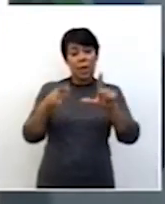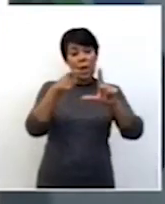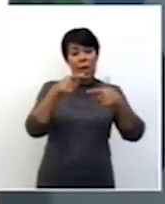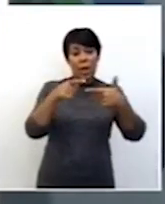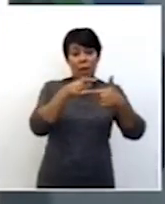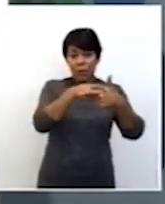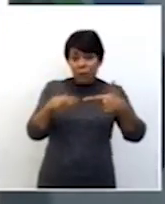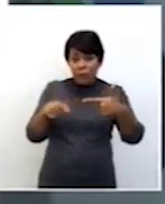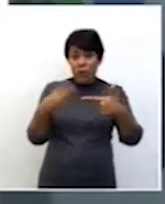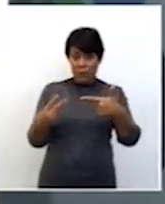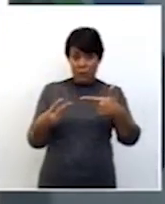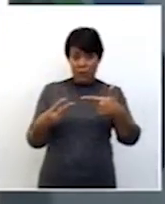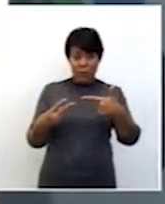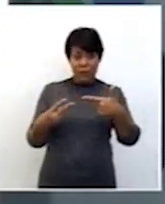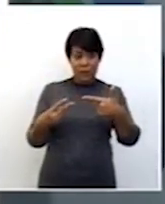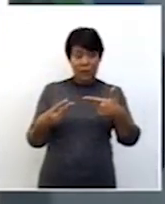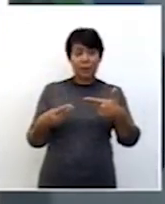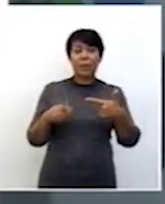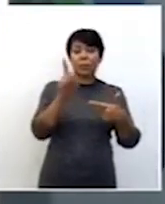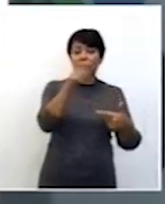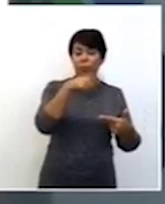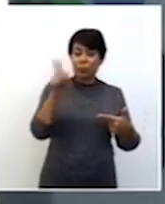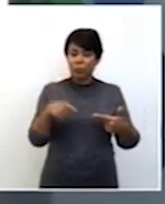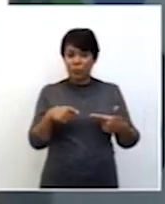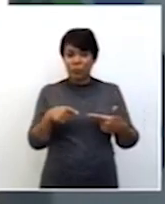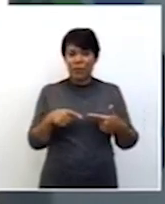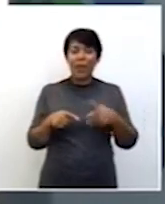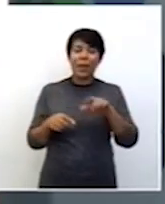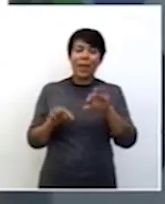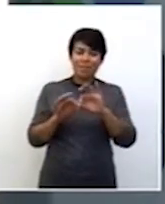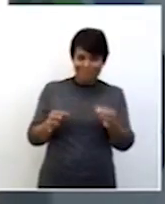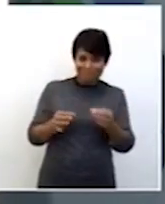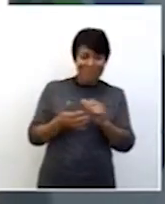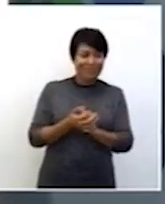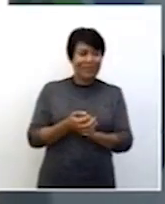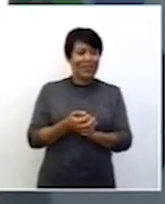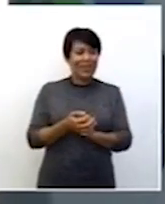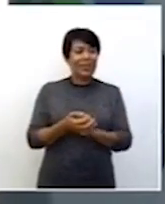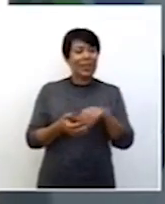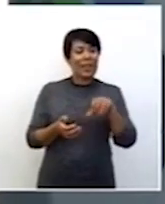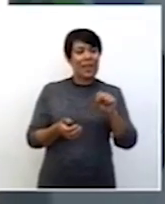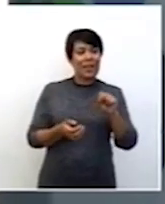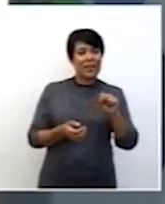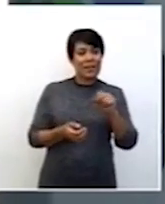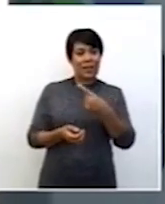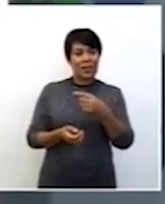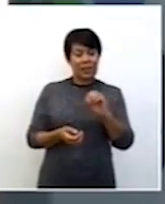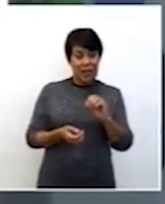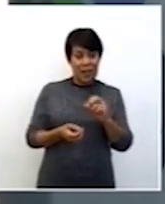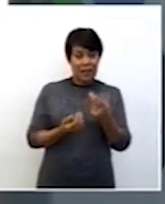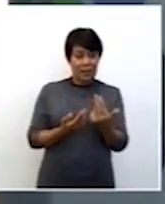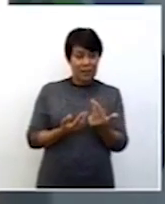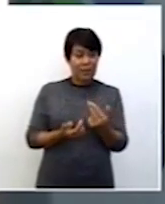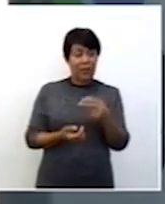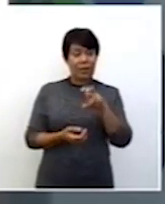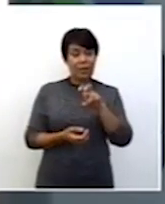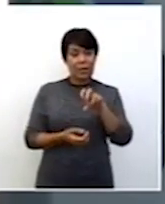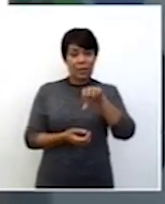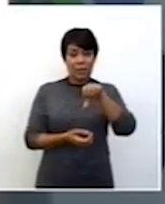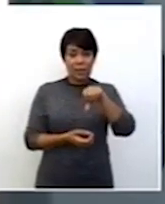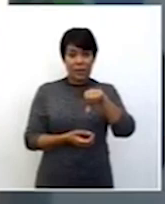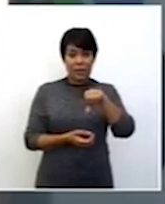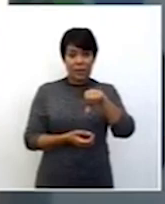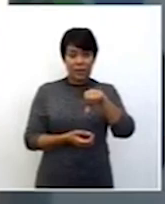aqui, cortar, né? Uma das ferramentas de simplificação. Então eu tenho S10 é igual a